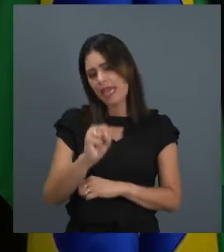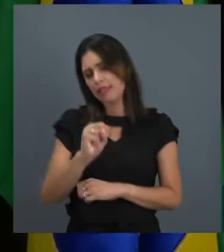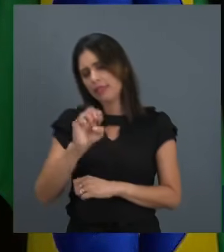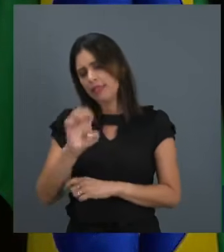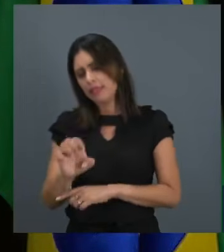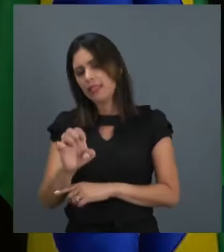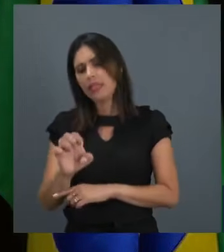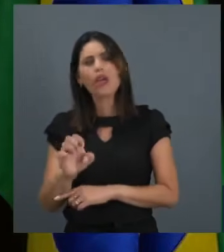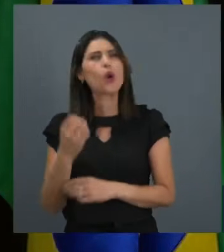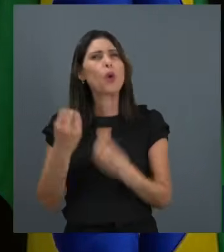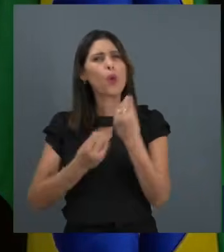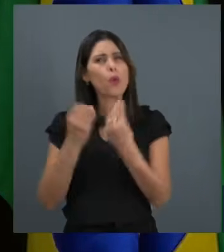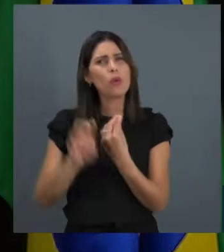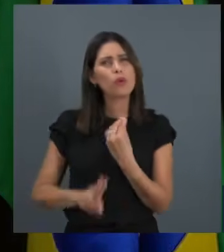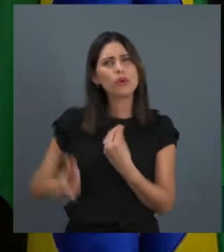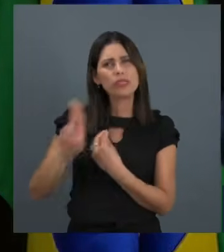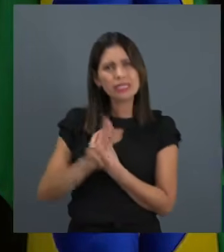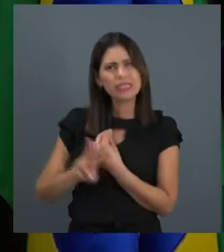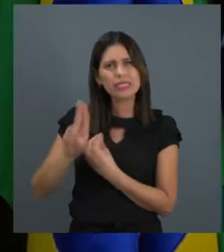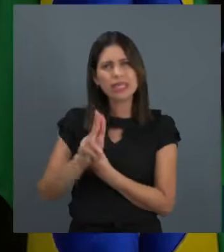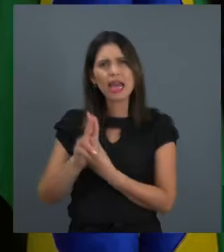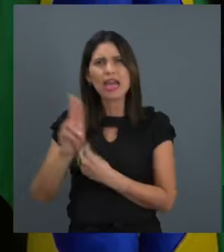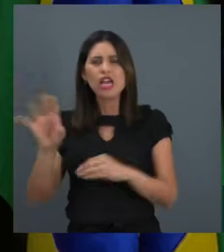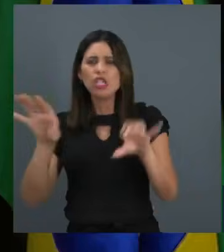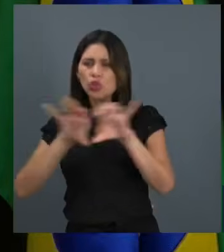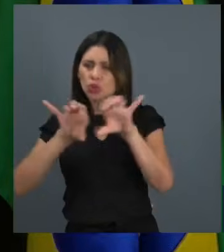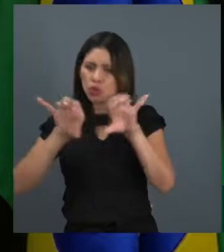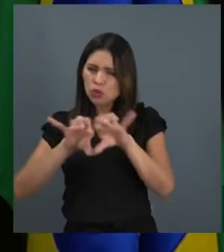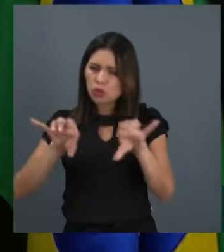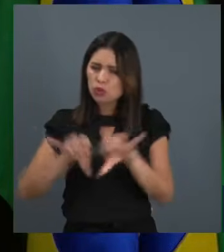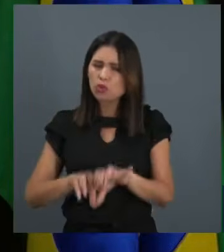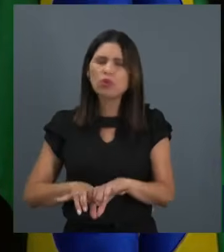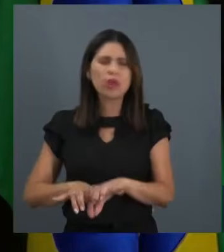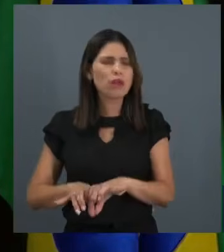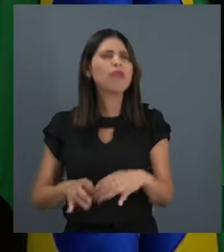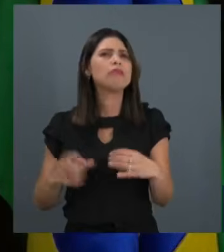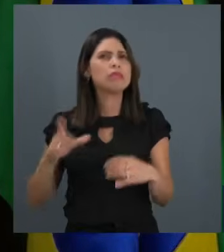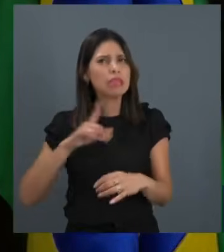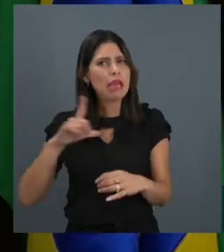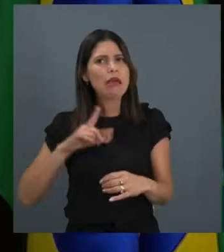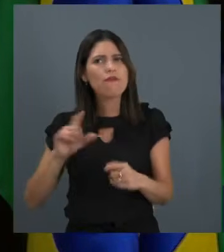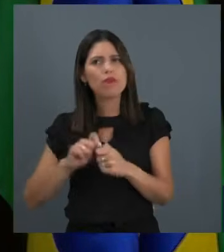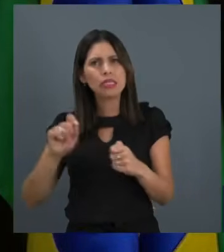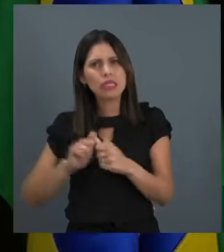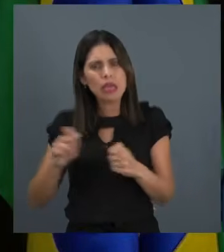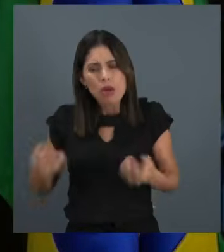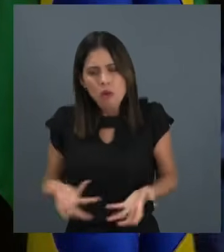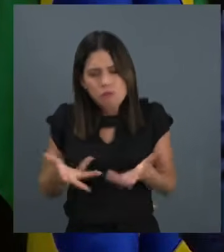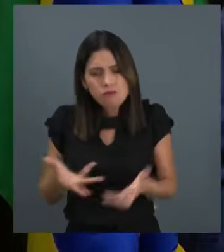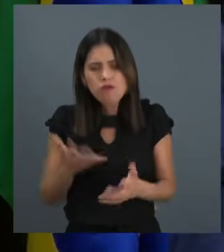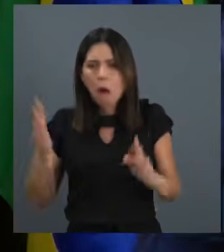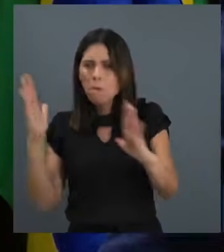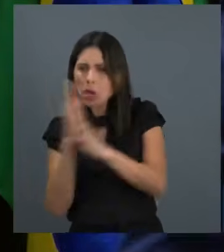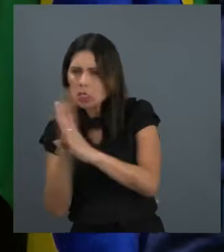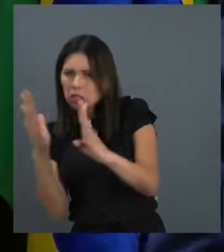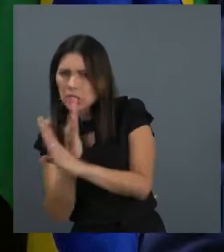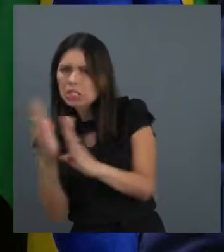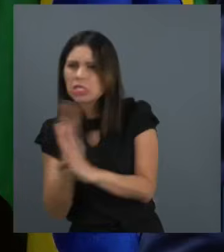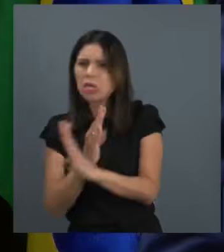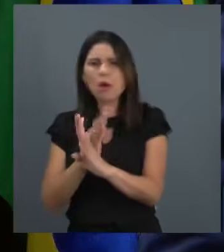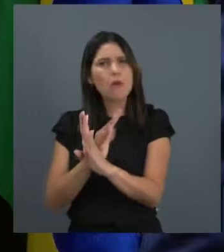menos de utilizar funcionários e estruturas administrativas com o intuito de promover intimidação, perseguição e censura